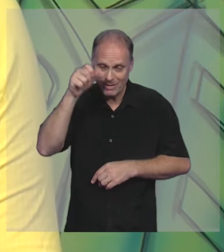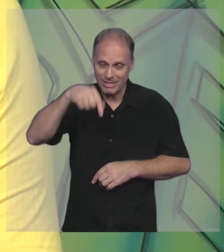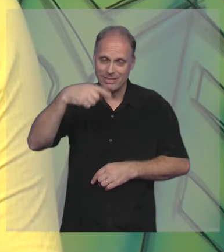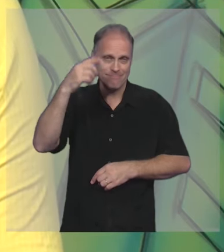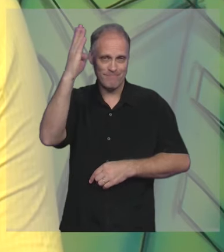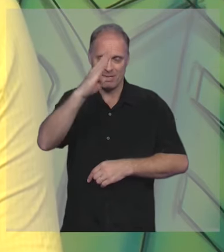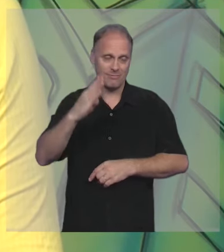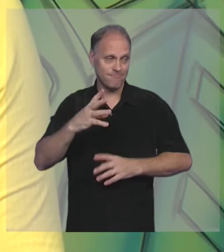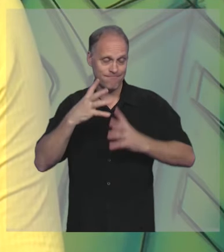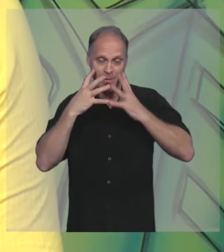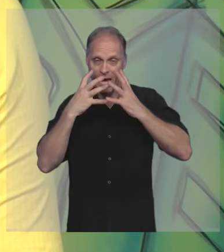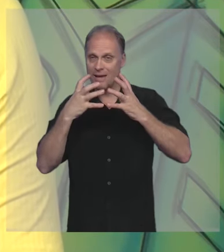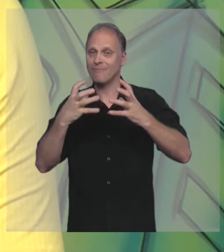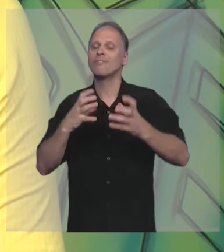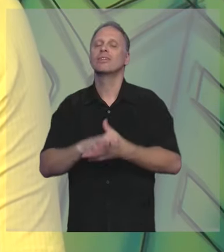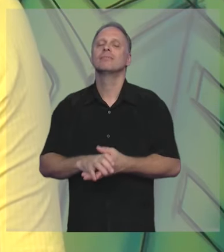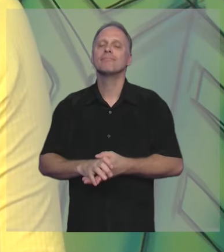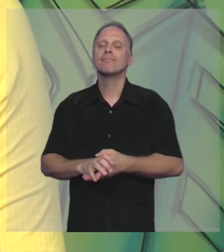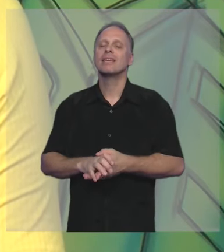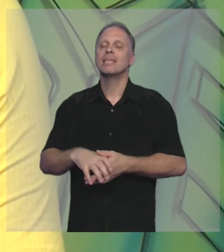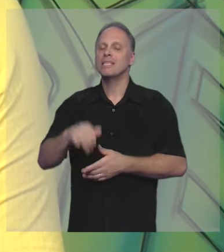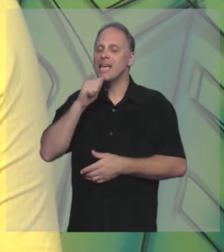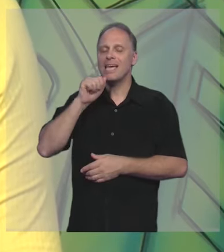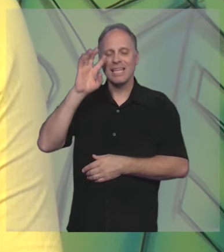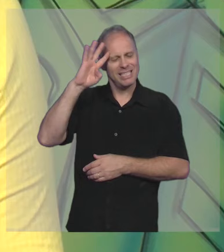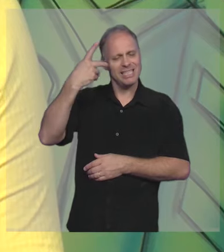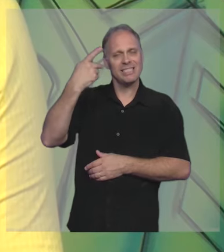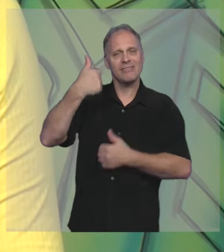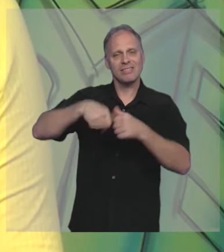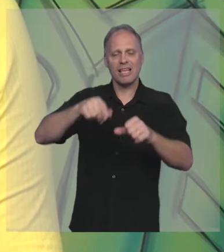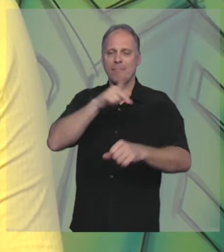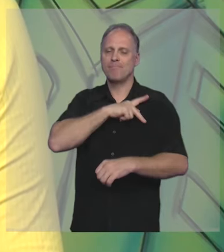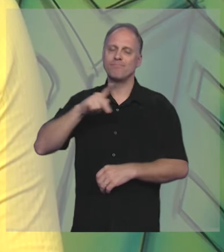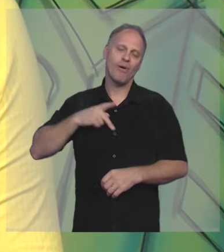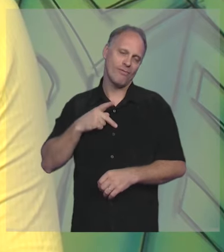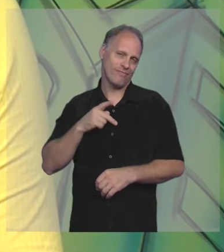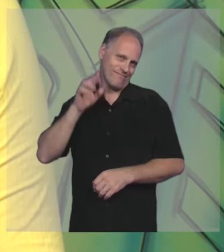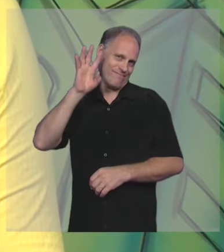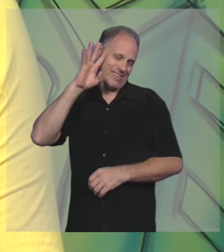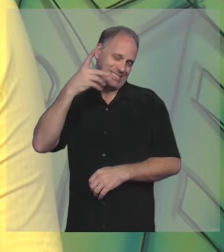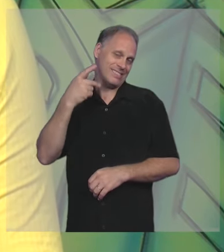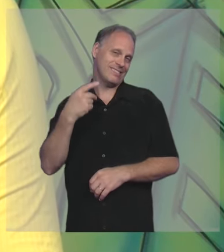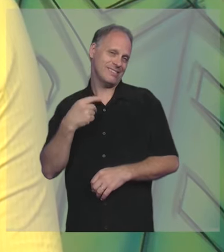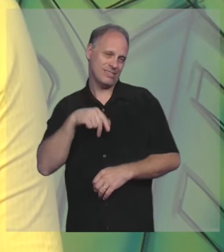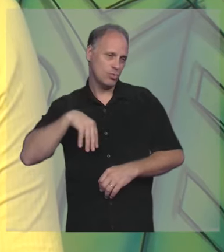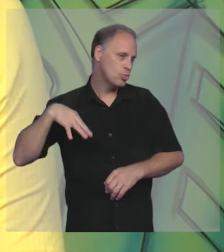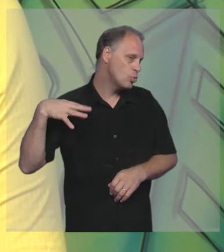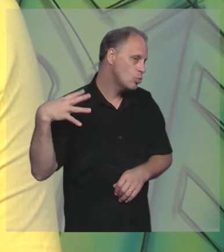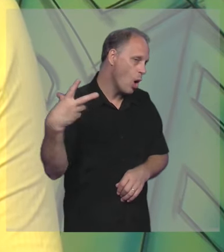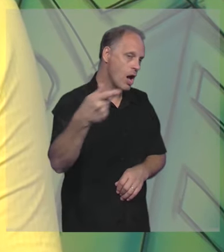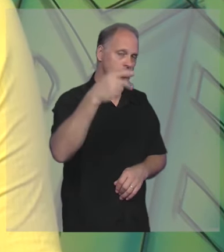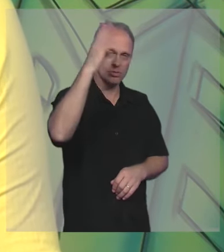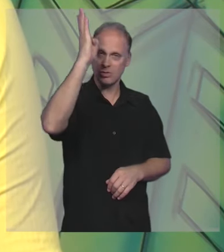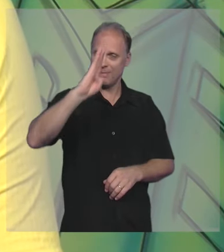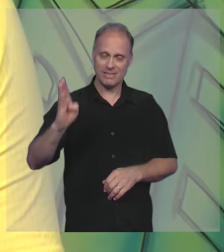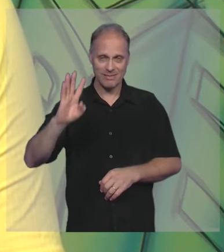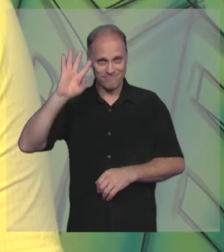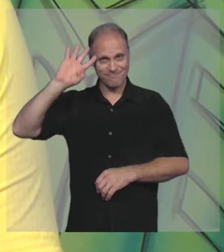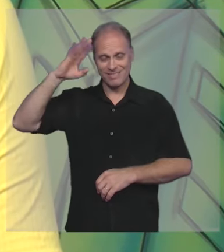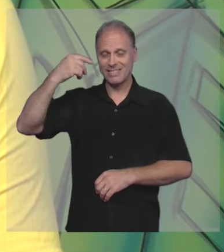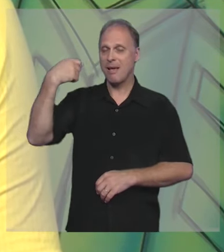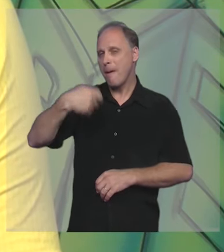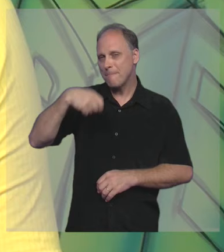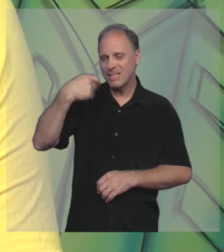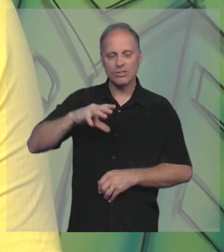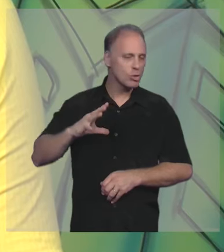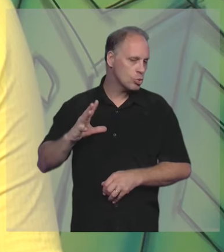no país, né? E a decisão disso está na mão do povo, né? Está na mão de todos os brasileiros. E nós